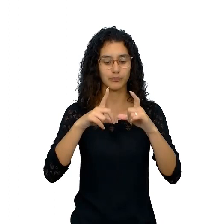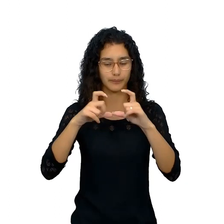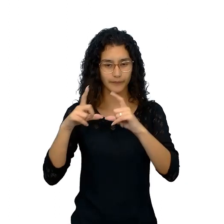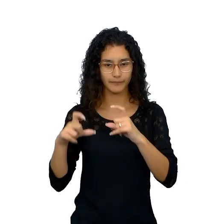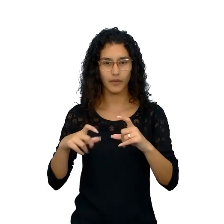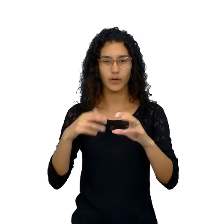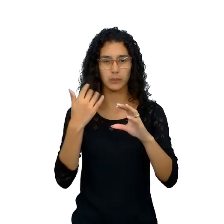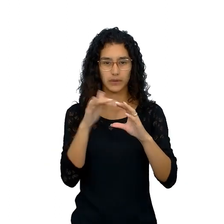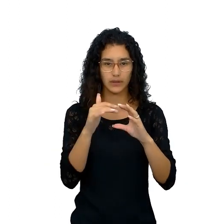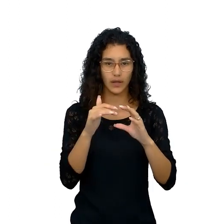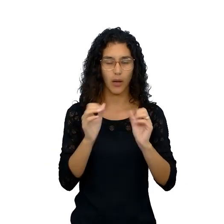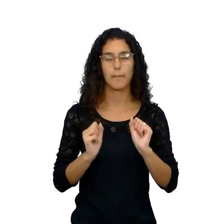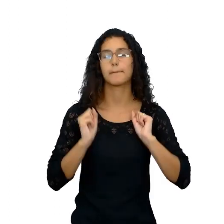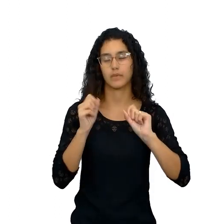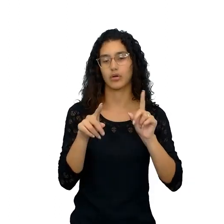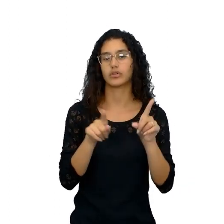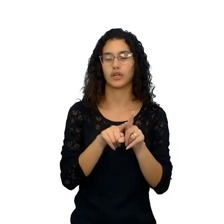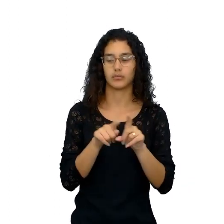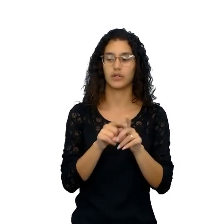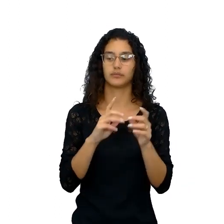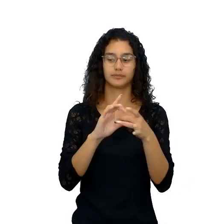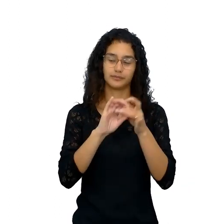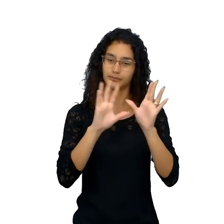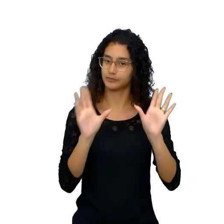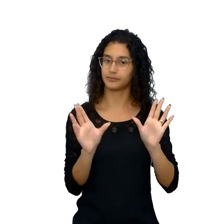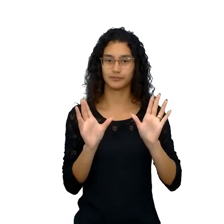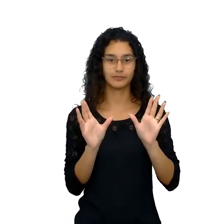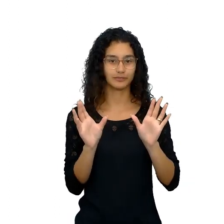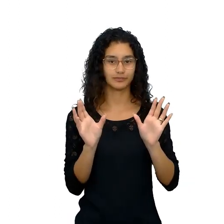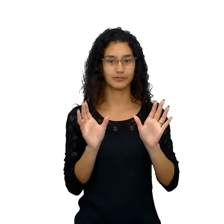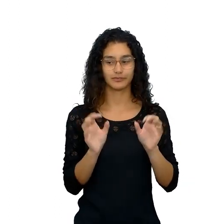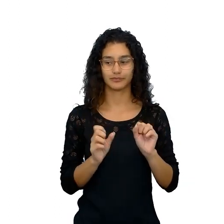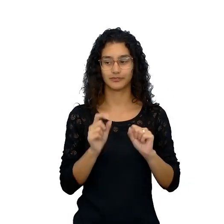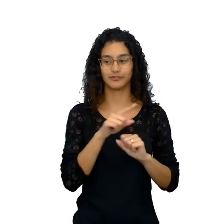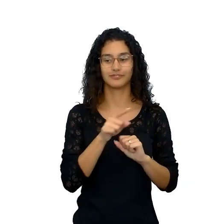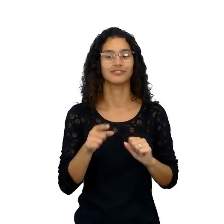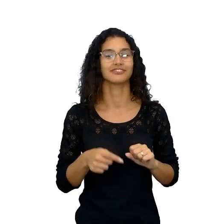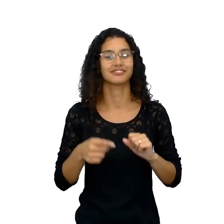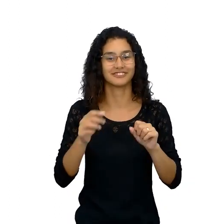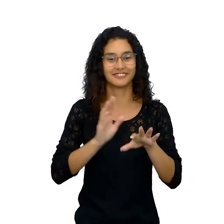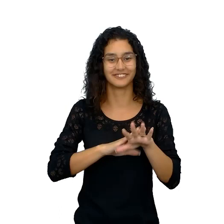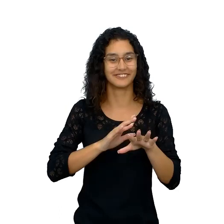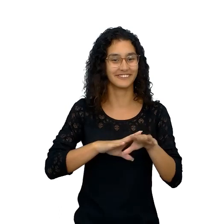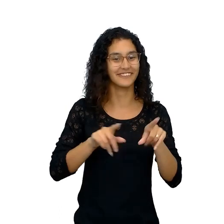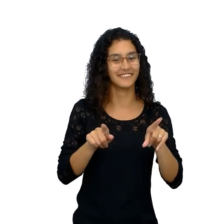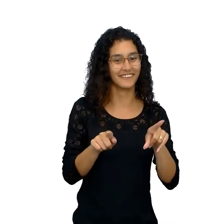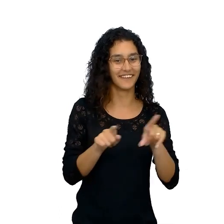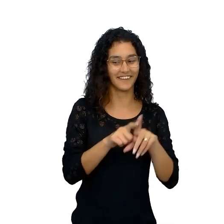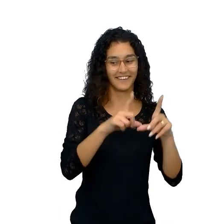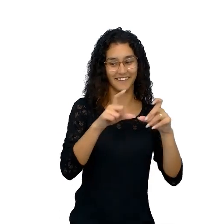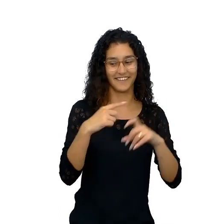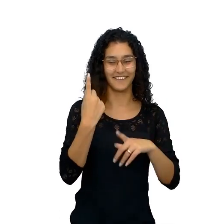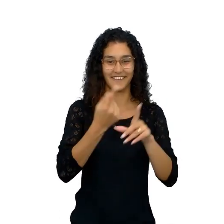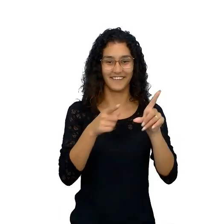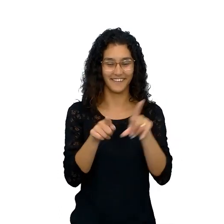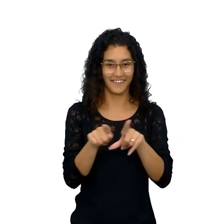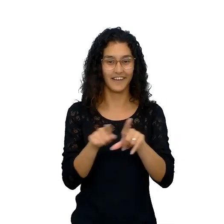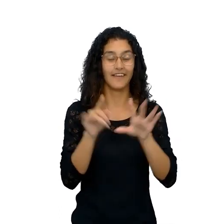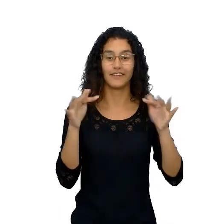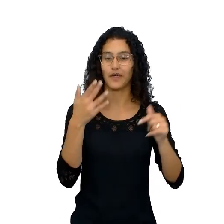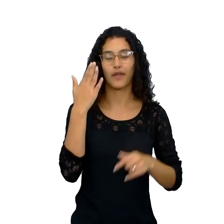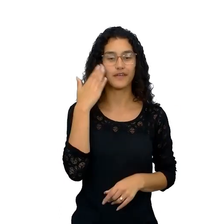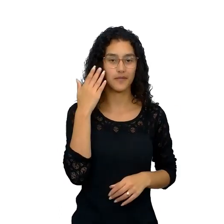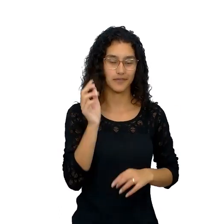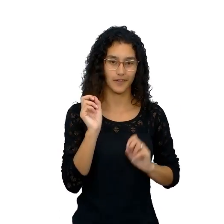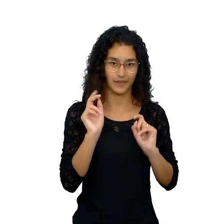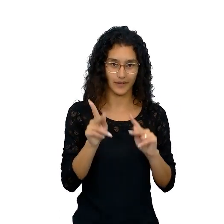foto e postar a imagem? Também pode, Fiquem à vontade mesmo para vocês compartilharem com a gente todos esses saberes,